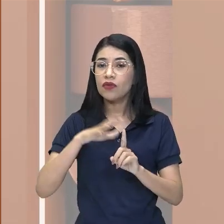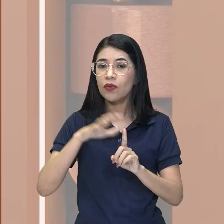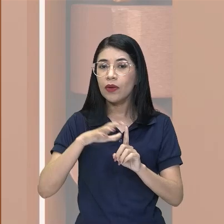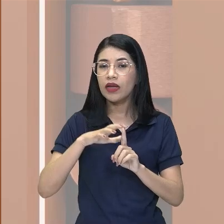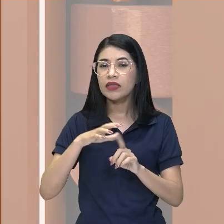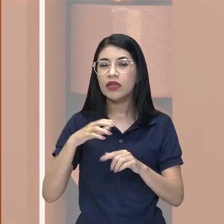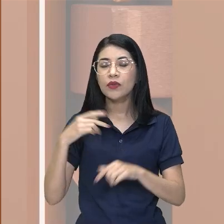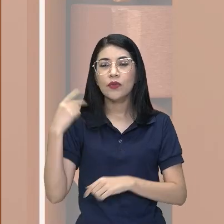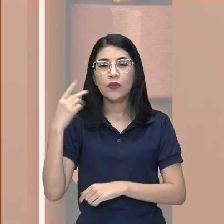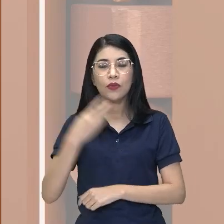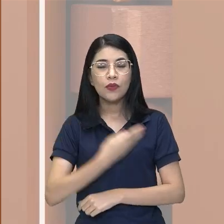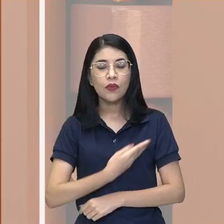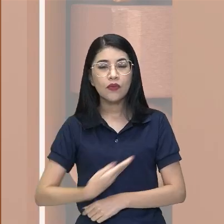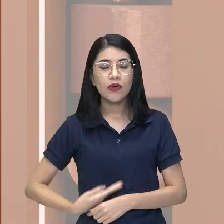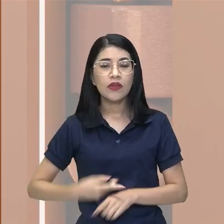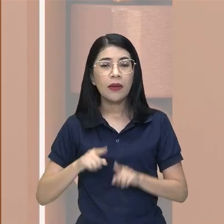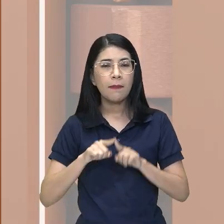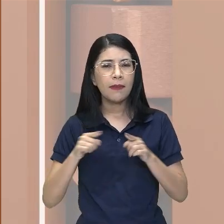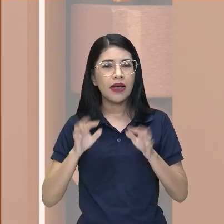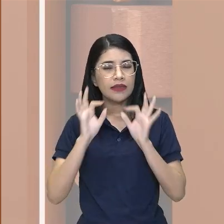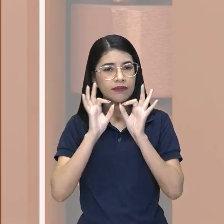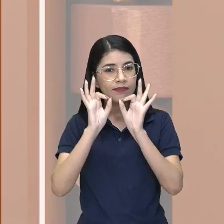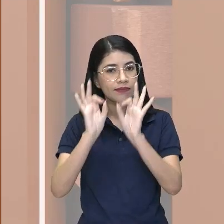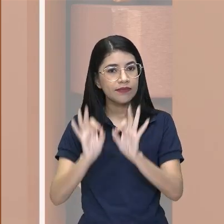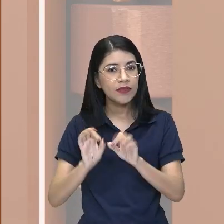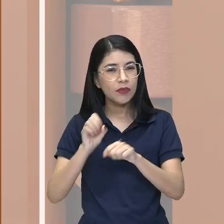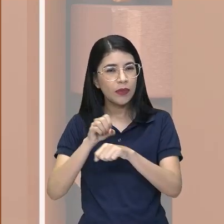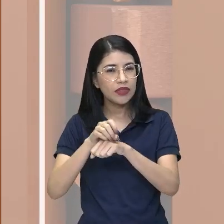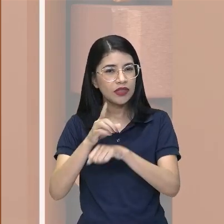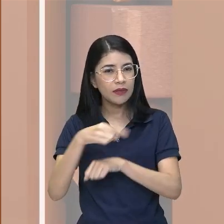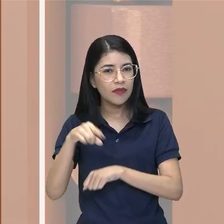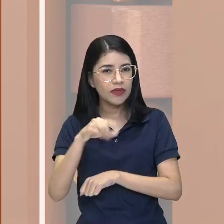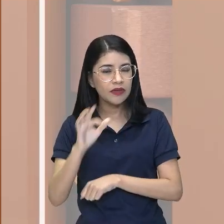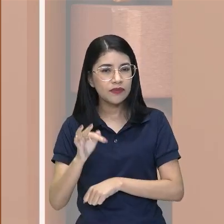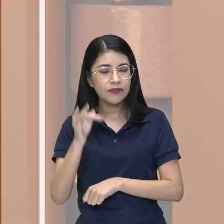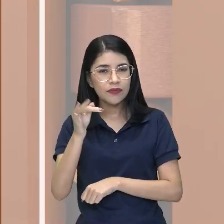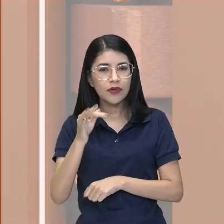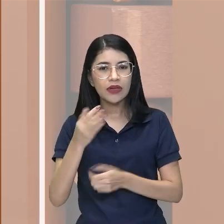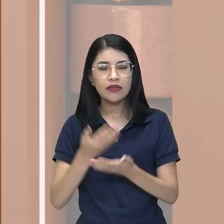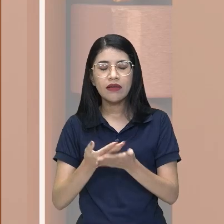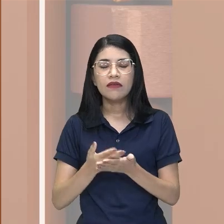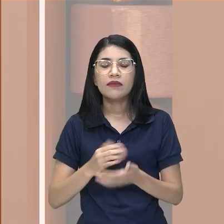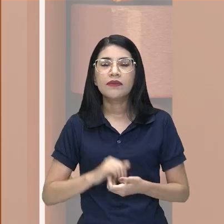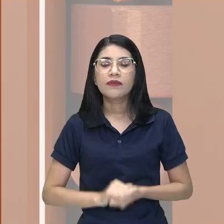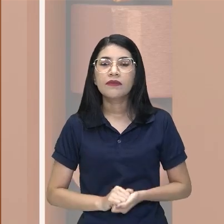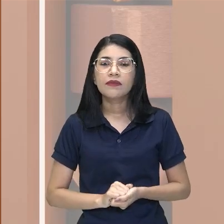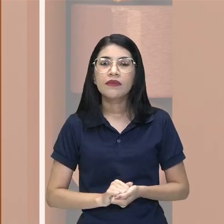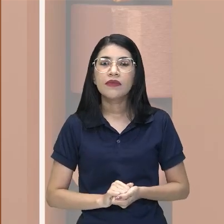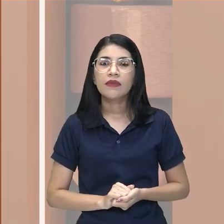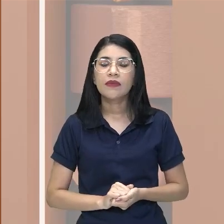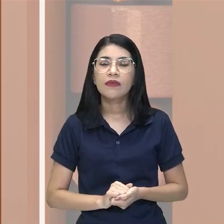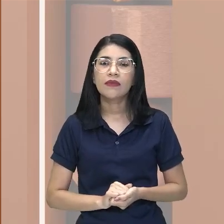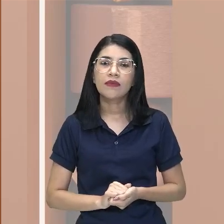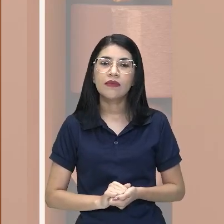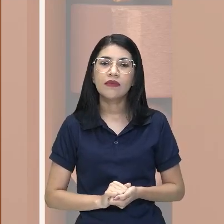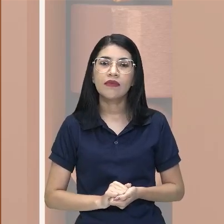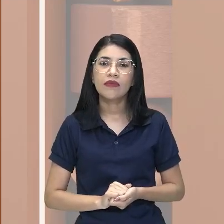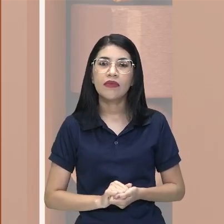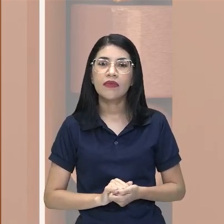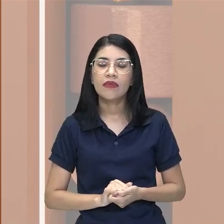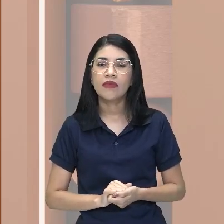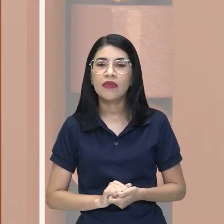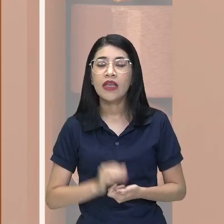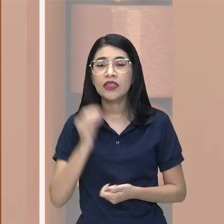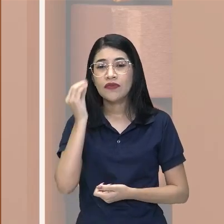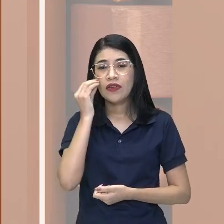imperial. Mas prestem atenção que eu vou dar um spoiler do futuro, das futuras aulas para vocês, tá, gente? A gente vai ver que na